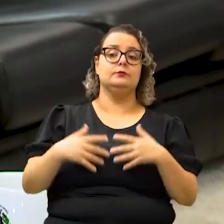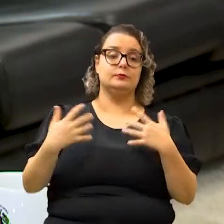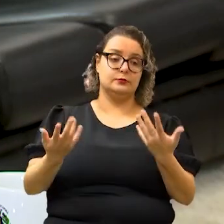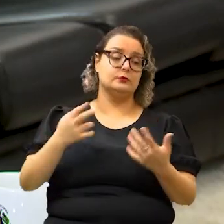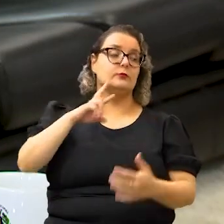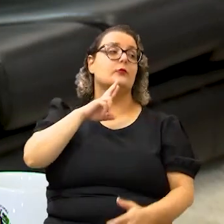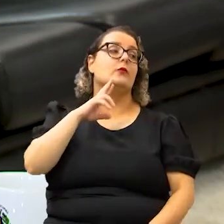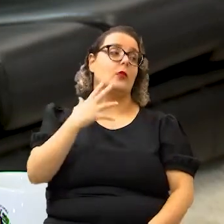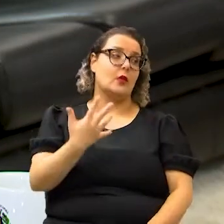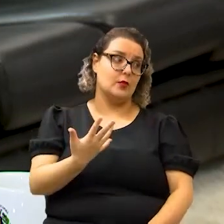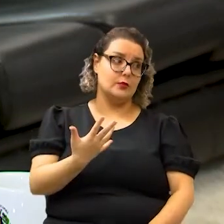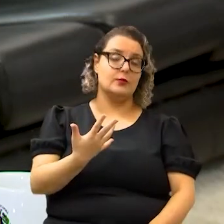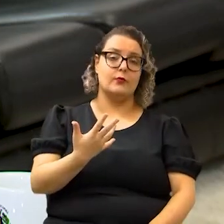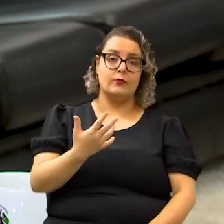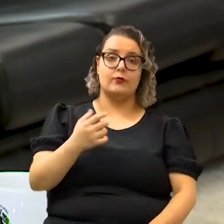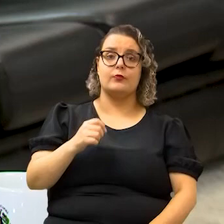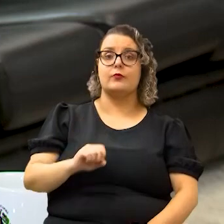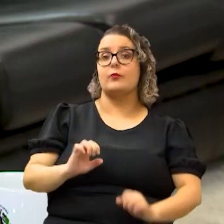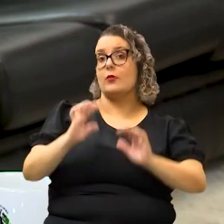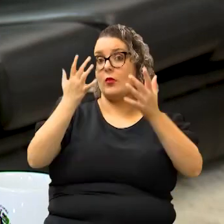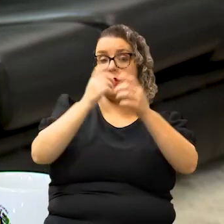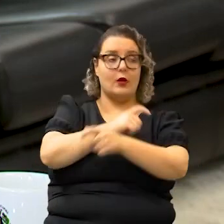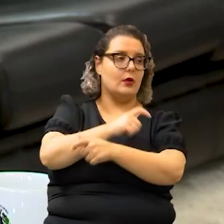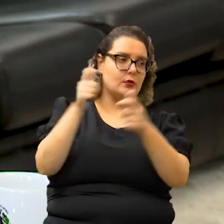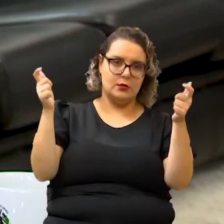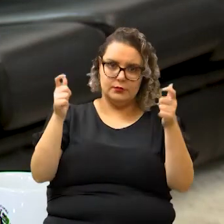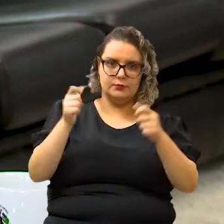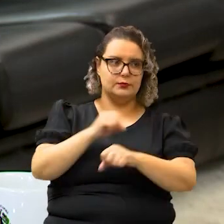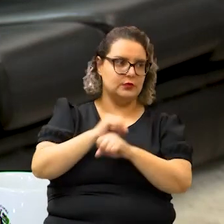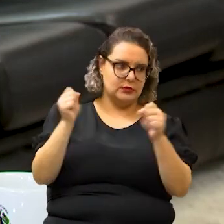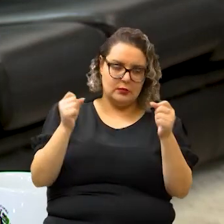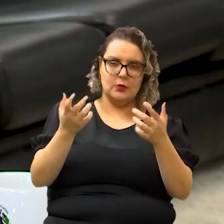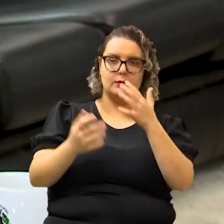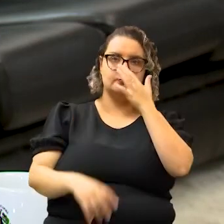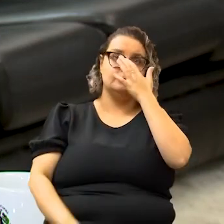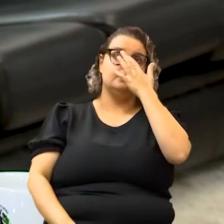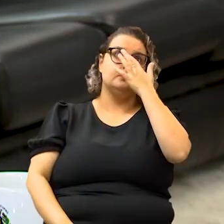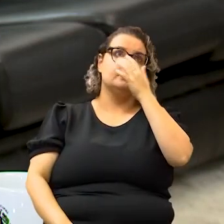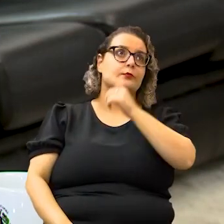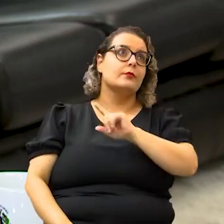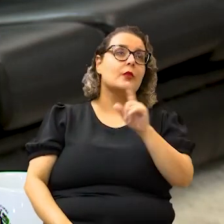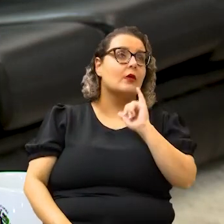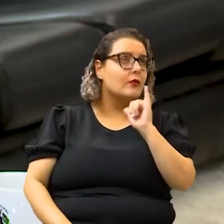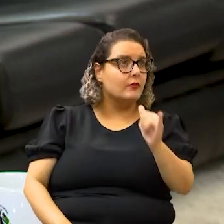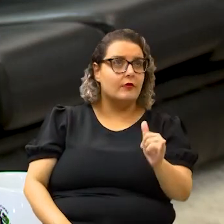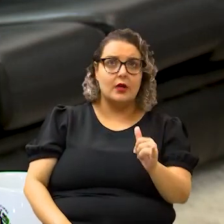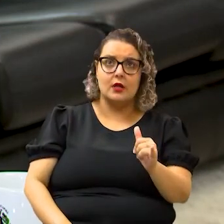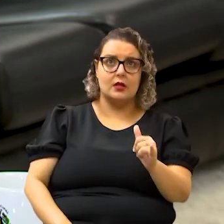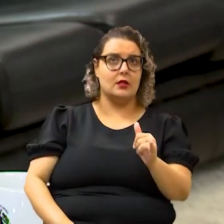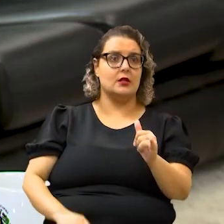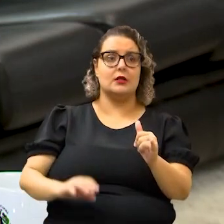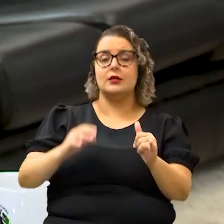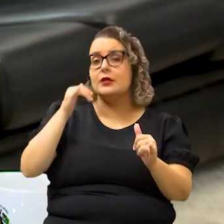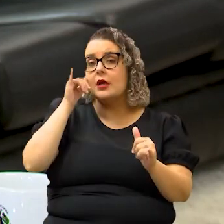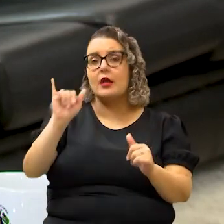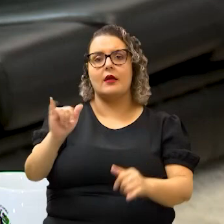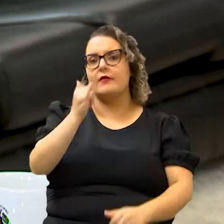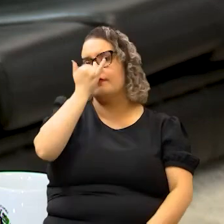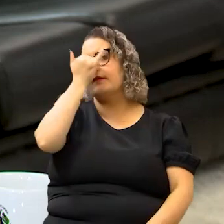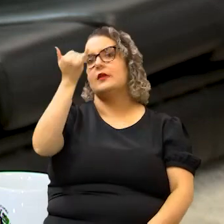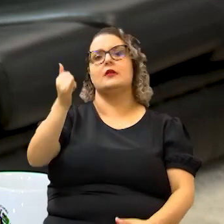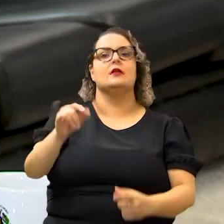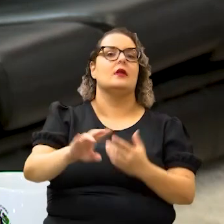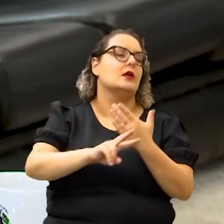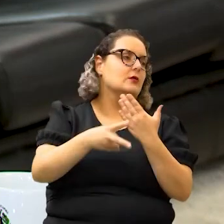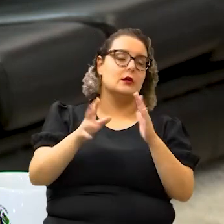muito baixo, são os chamados eventos extremos. Hoje não se fala mais em evitar as consequências dos eventos,